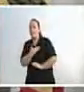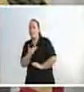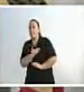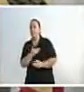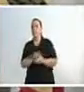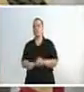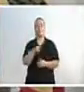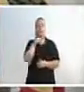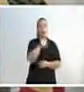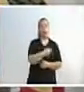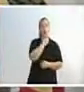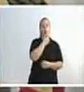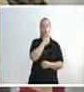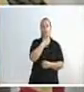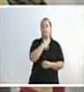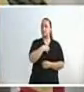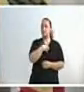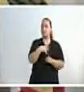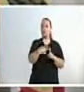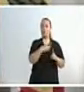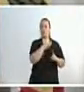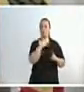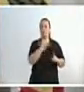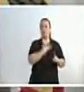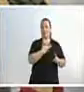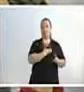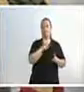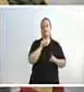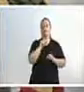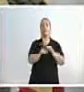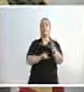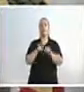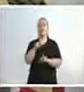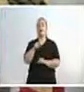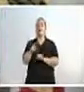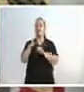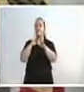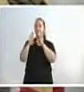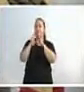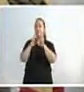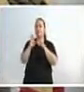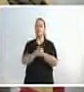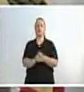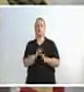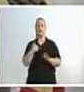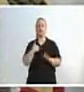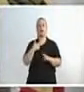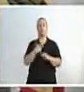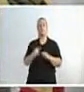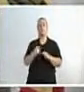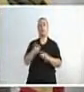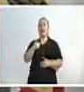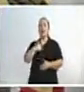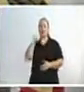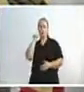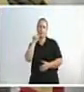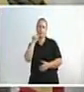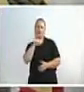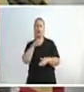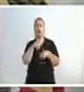uma emboscada pelo Facebook, né, se passando por uma menina, e levou eles para